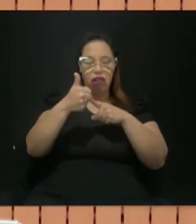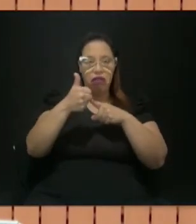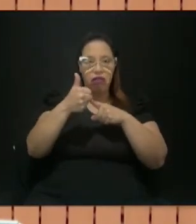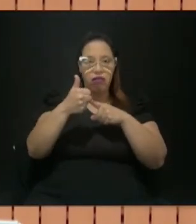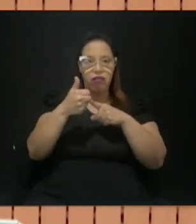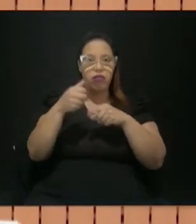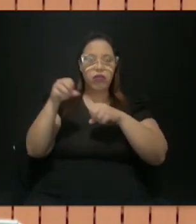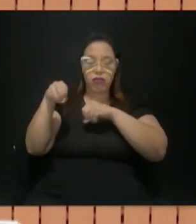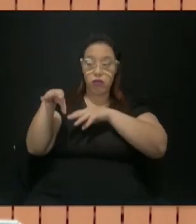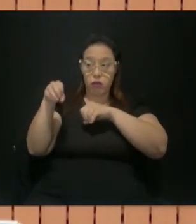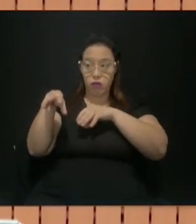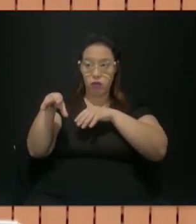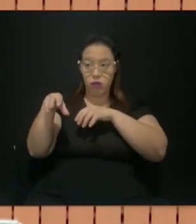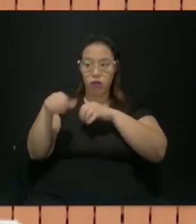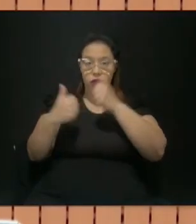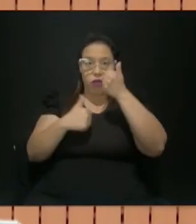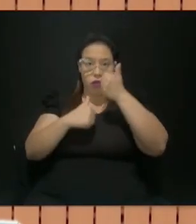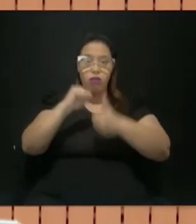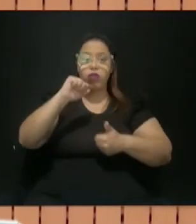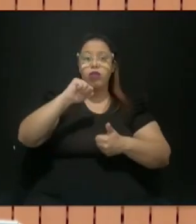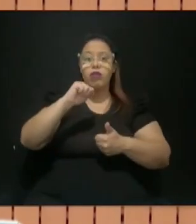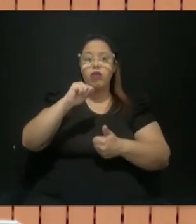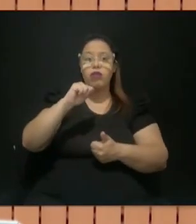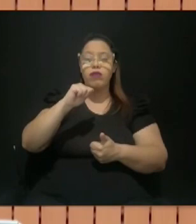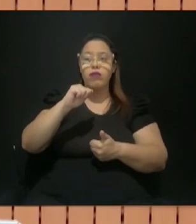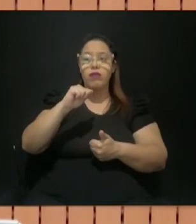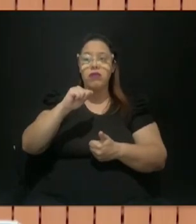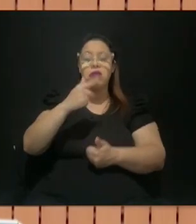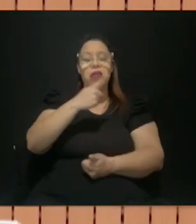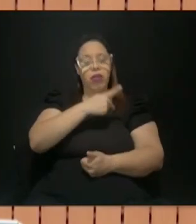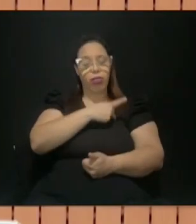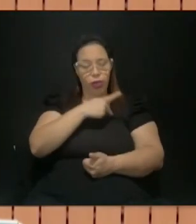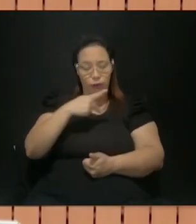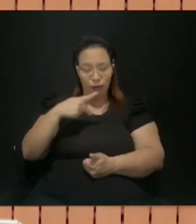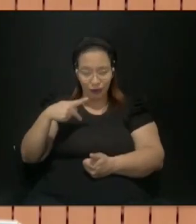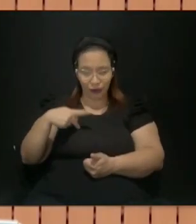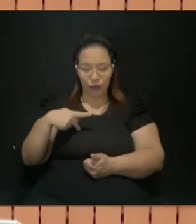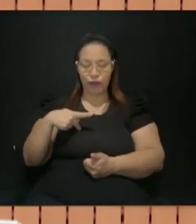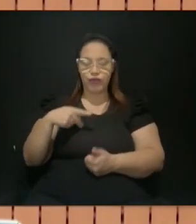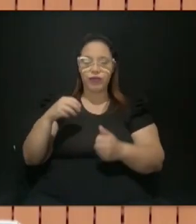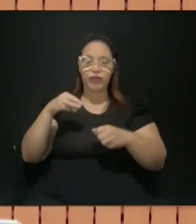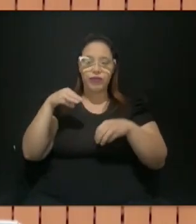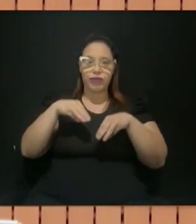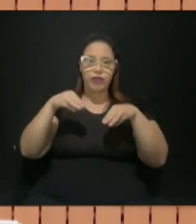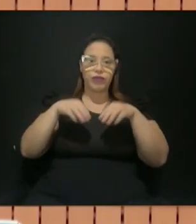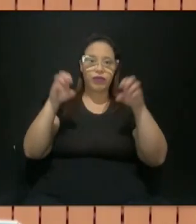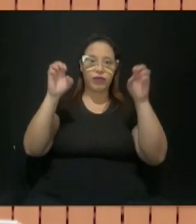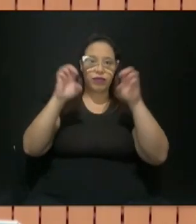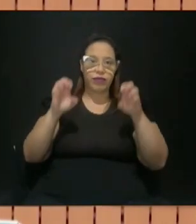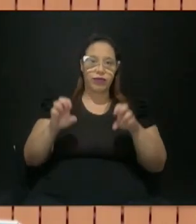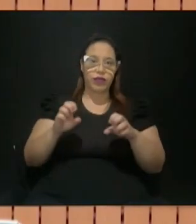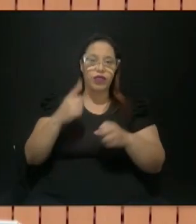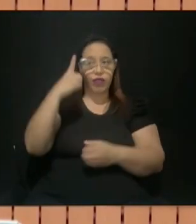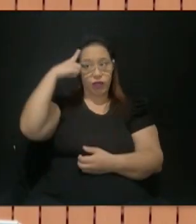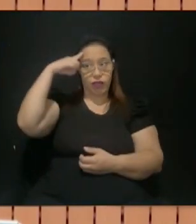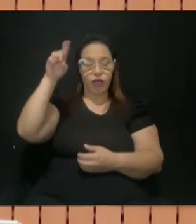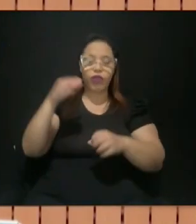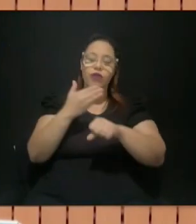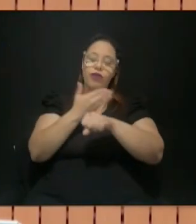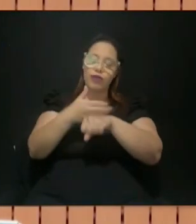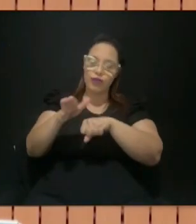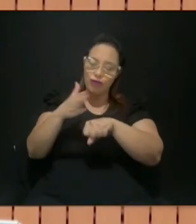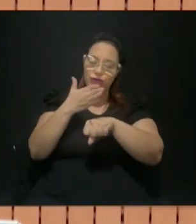como esportista ou como ministro do Evangelho é todo dia, porque a gente se prepara todo dia e a gente